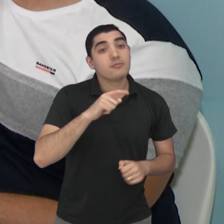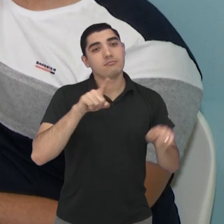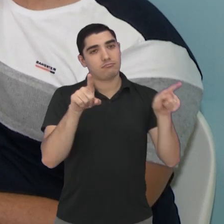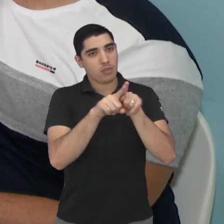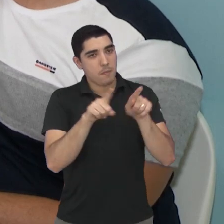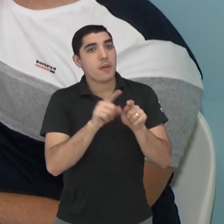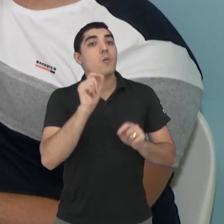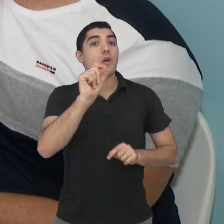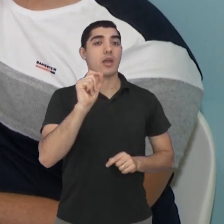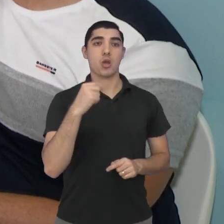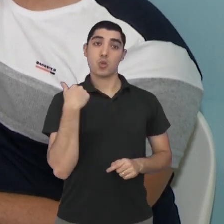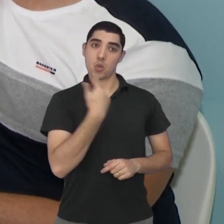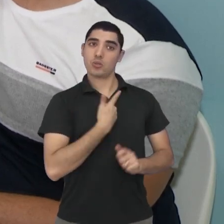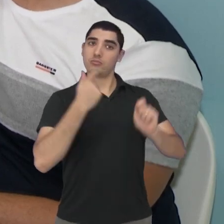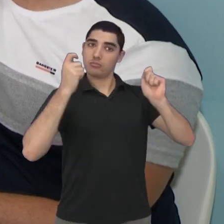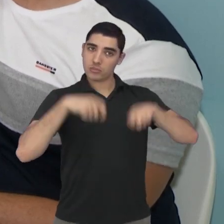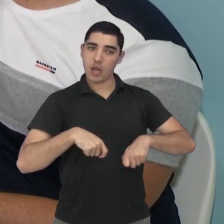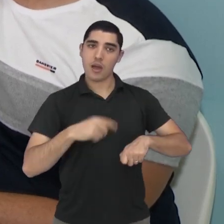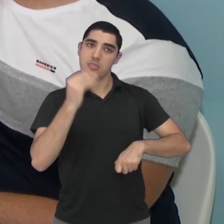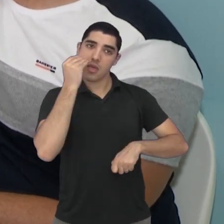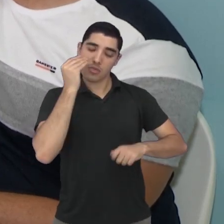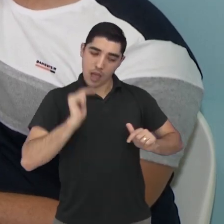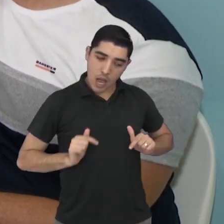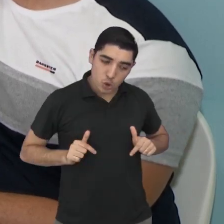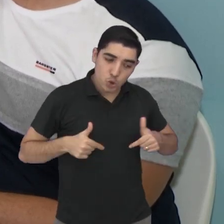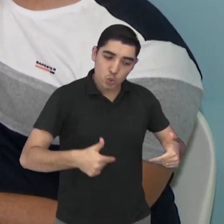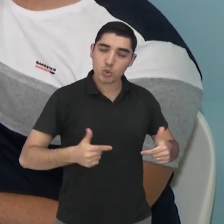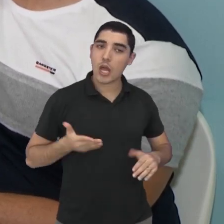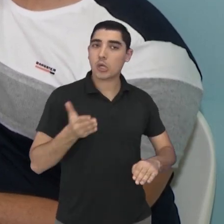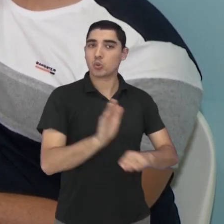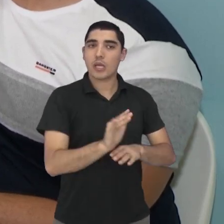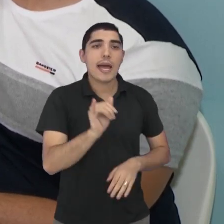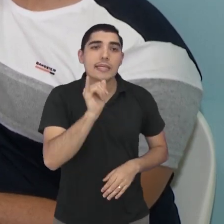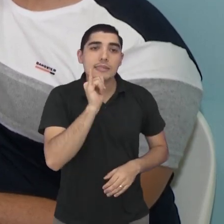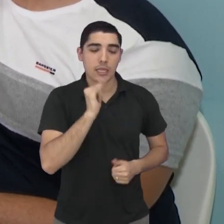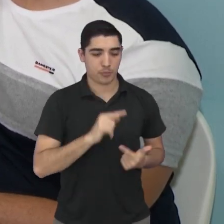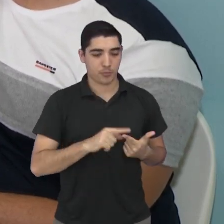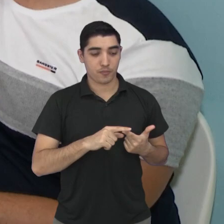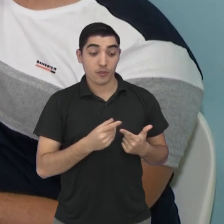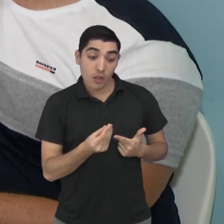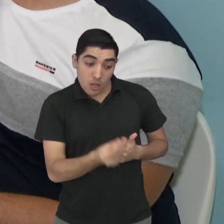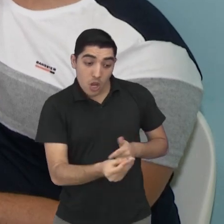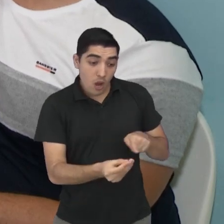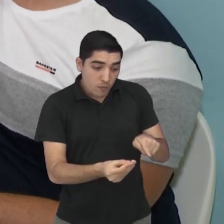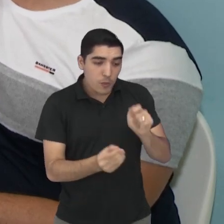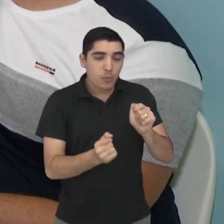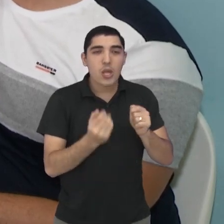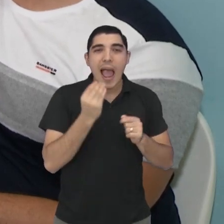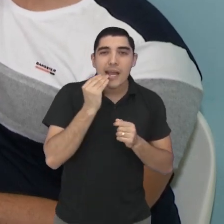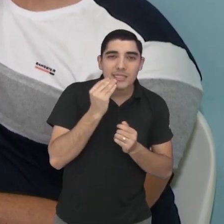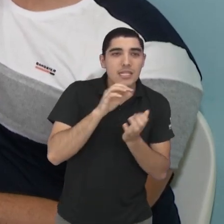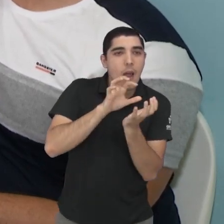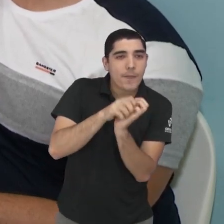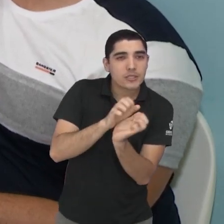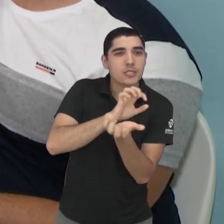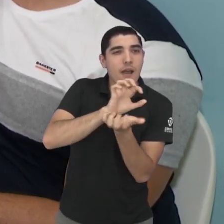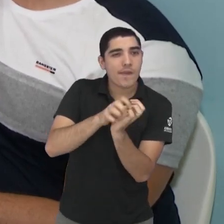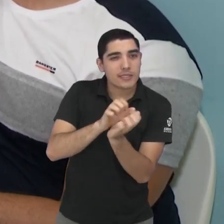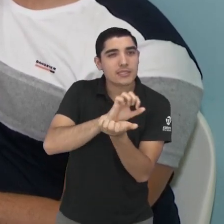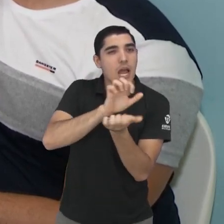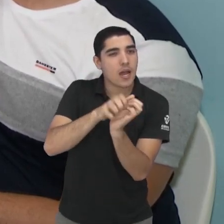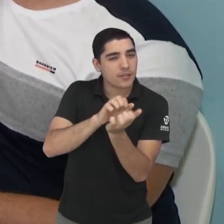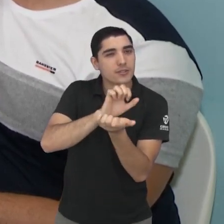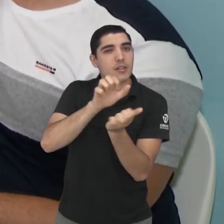que a gente pode tomar para ajudar nisso. O oferecimento de mastigáveis específicos para ajudar a controlar a